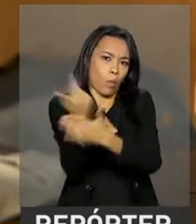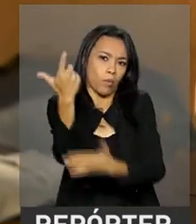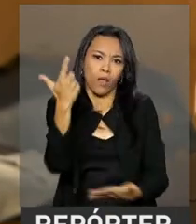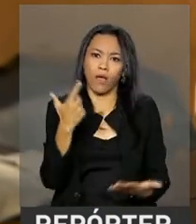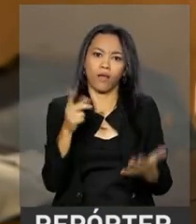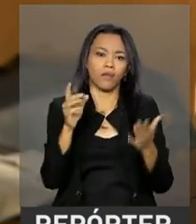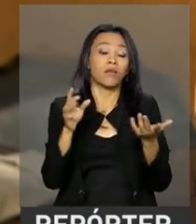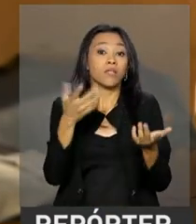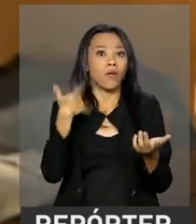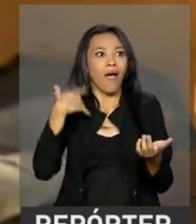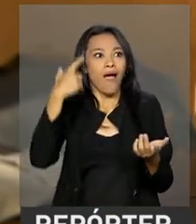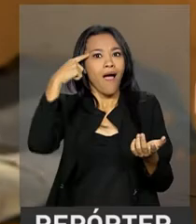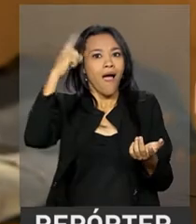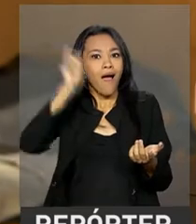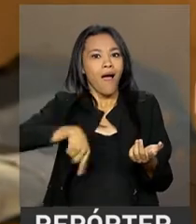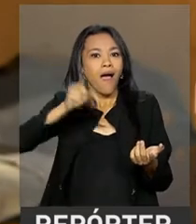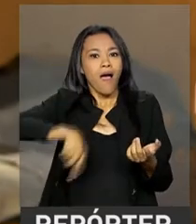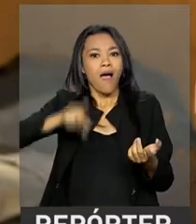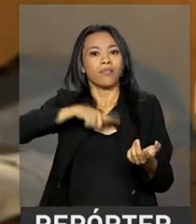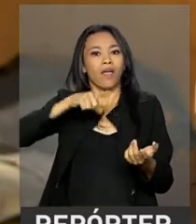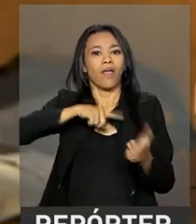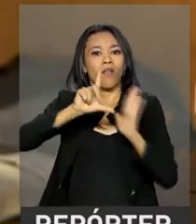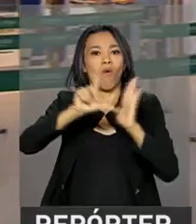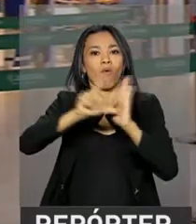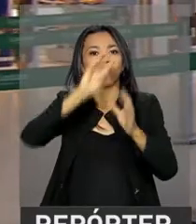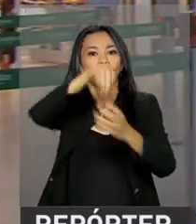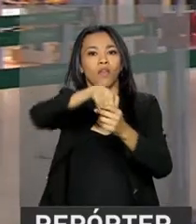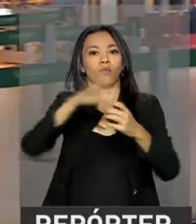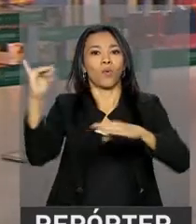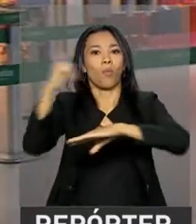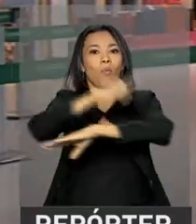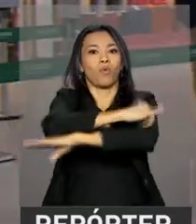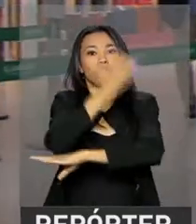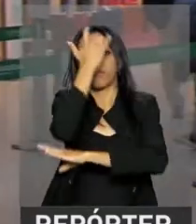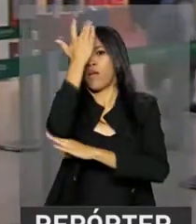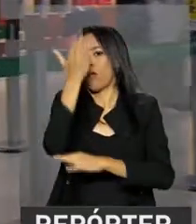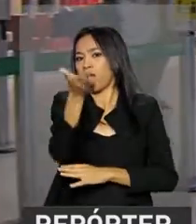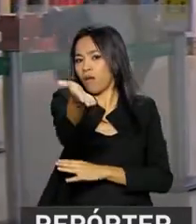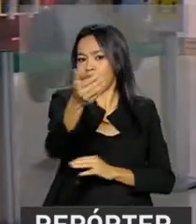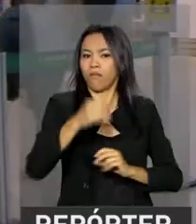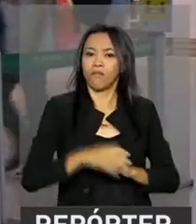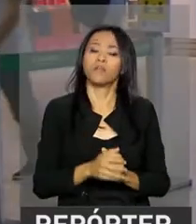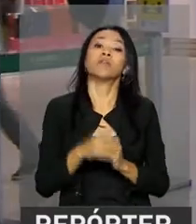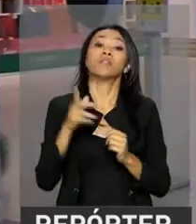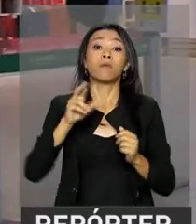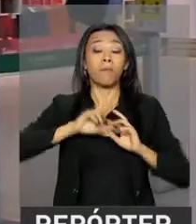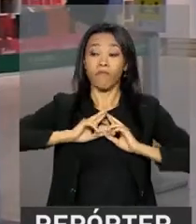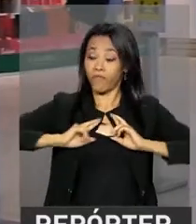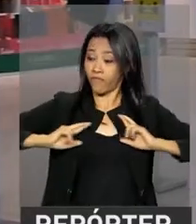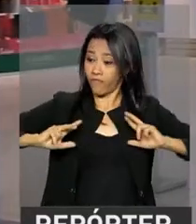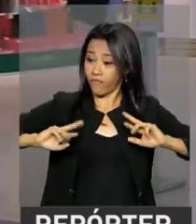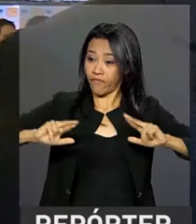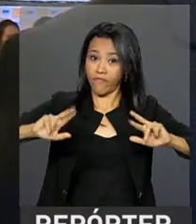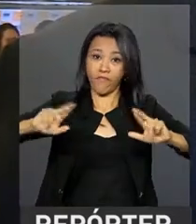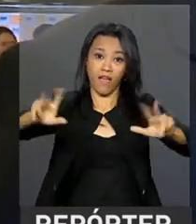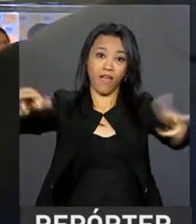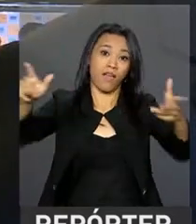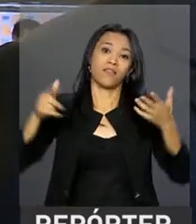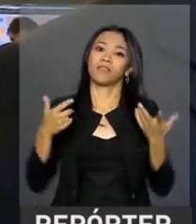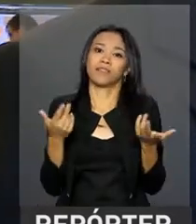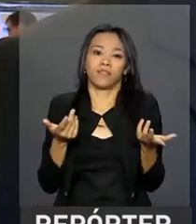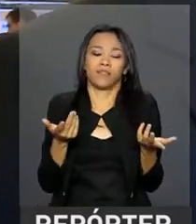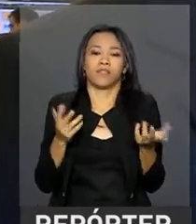estão era o corpo e tem um aerossol pne e para oferecer ainda mais opções de comércio para passageiros e